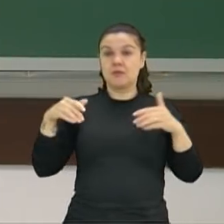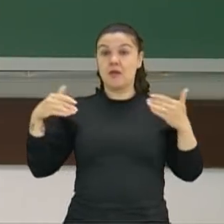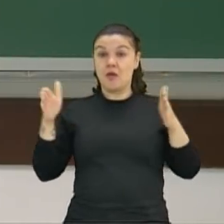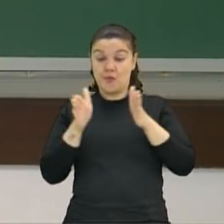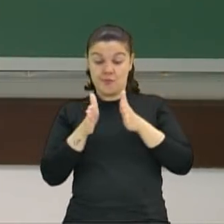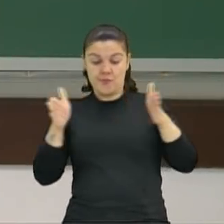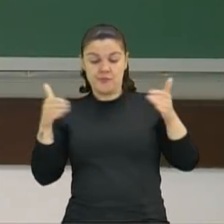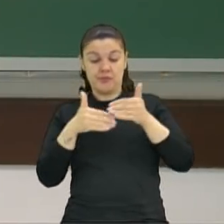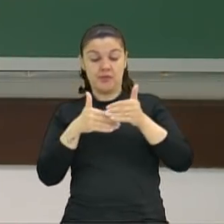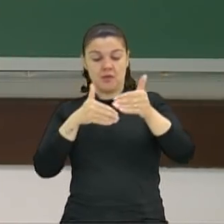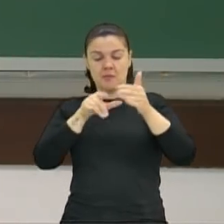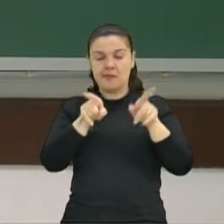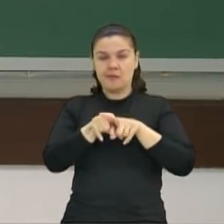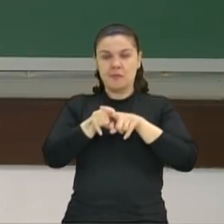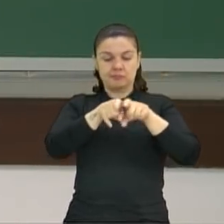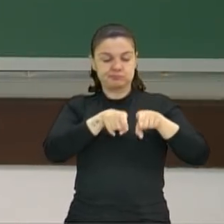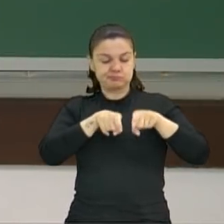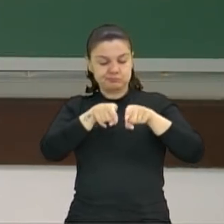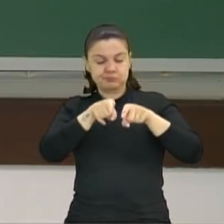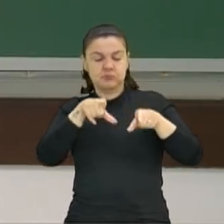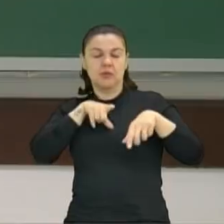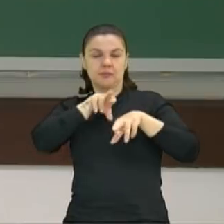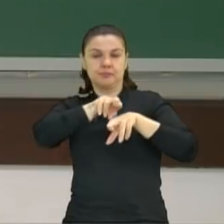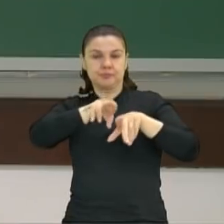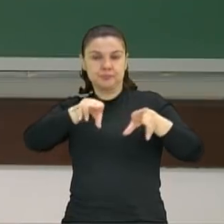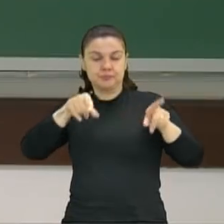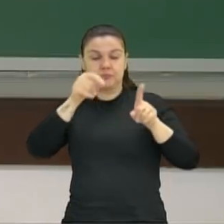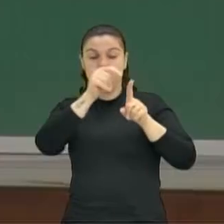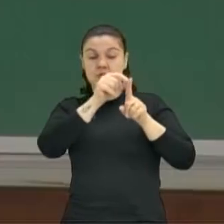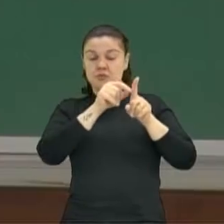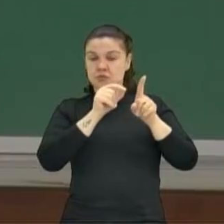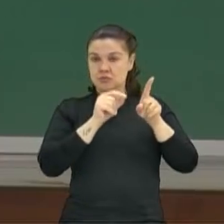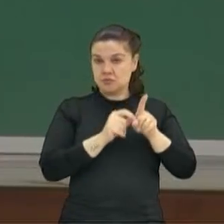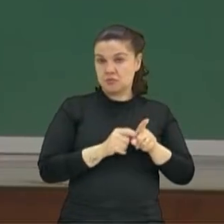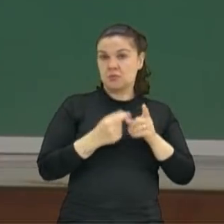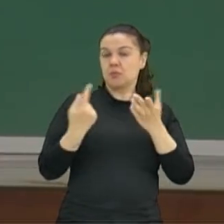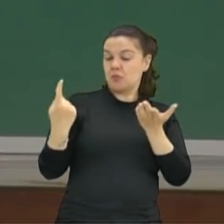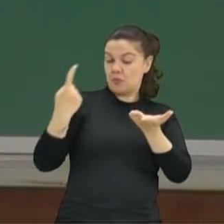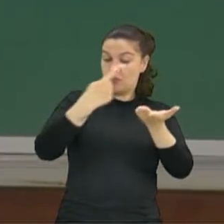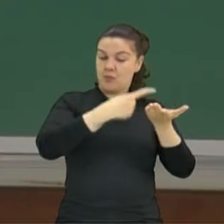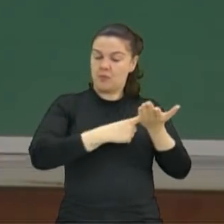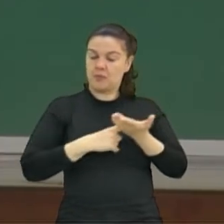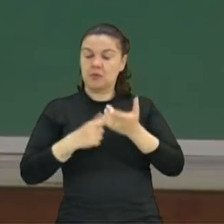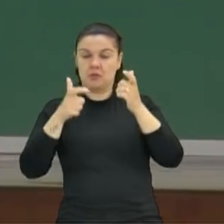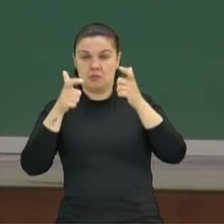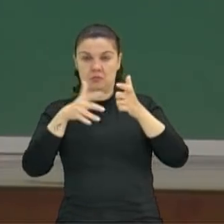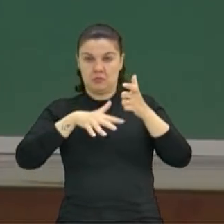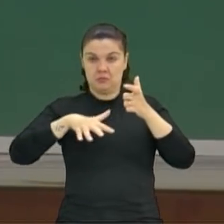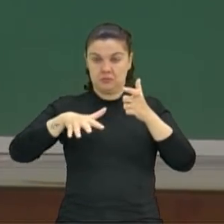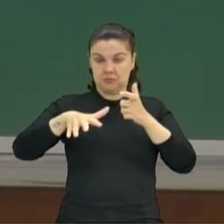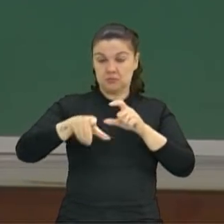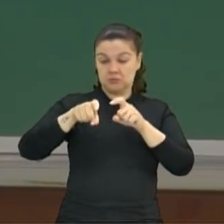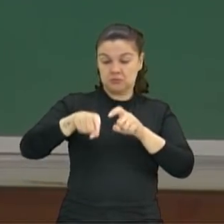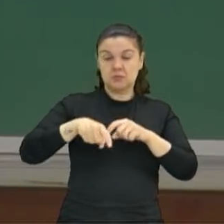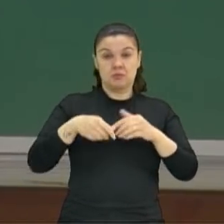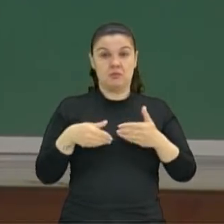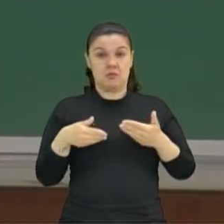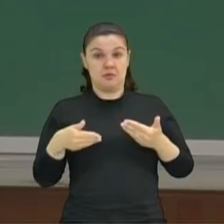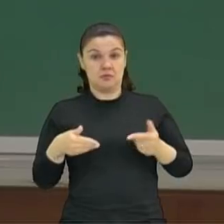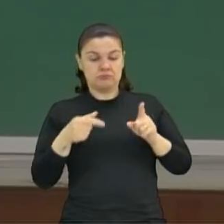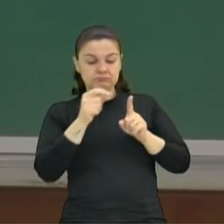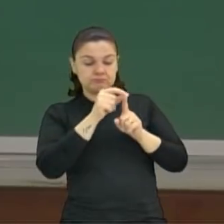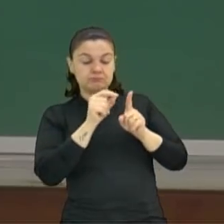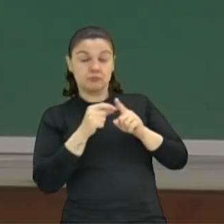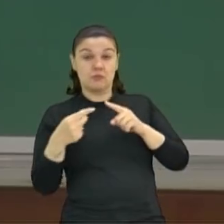e aproveitamento das terras, existem diversos tipos de estabelecimentos ou propriedades rurais. Então, a gente vai